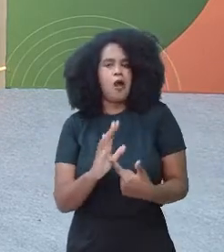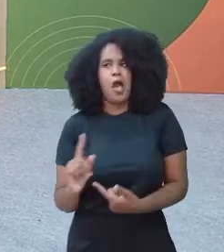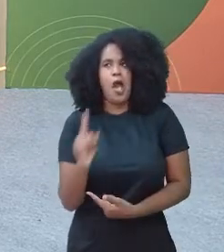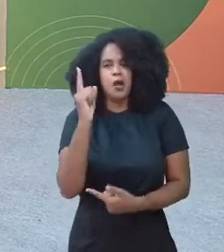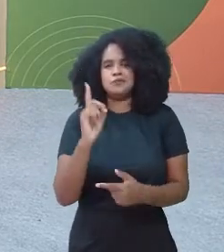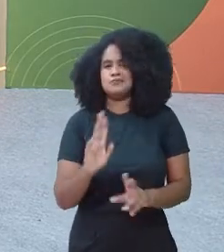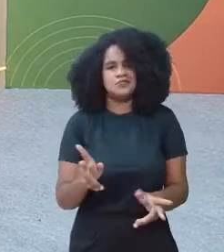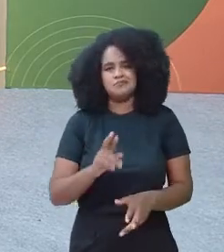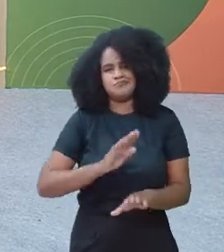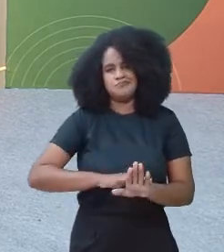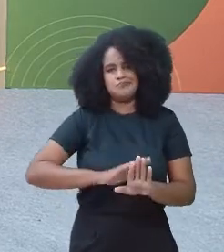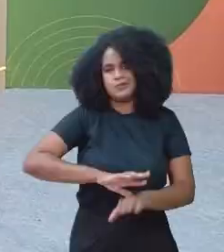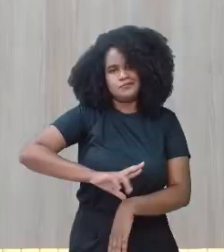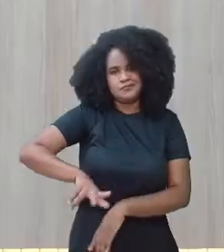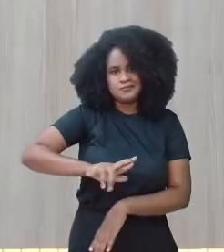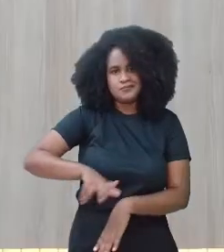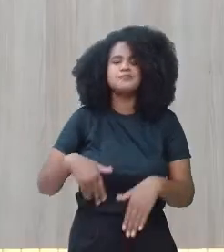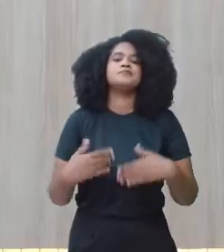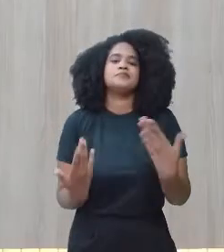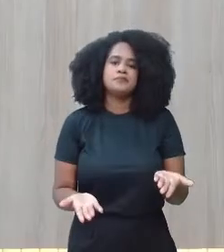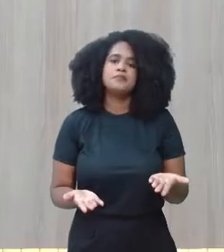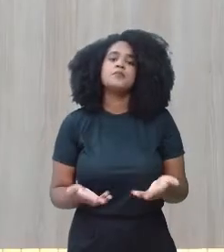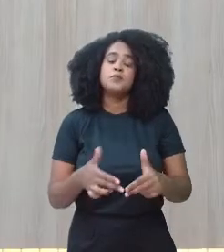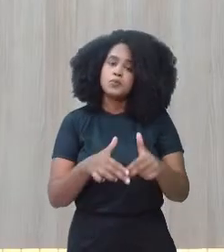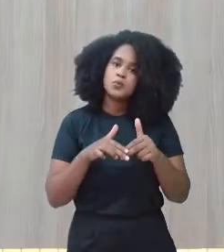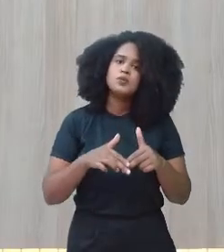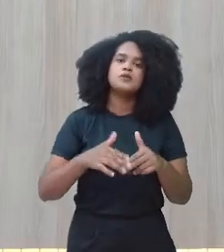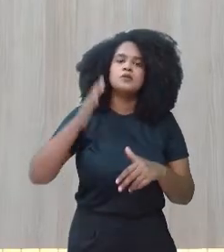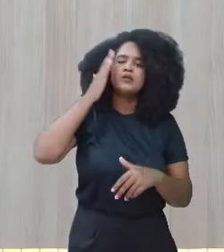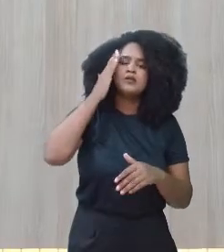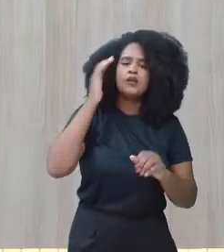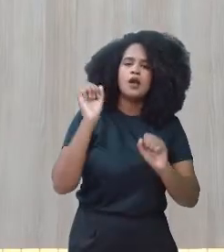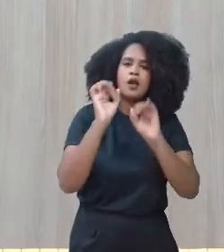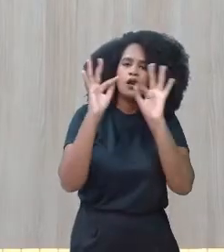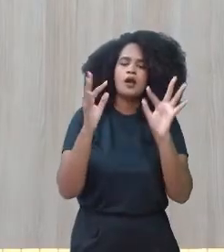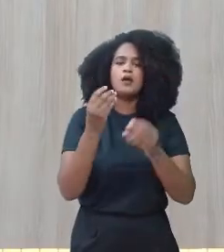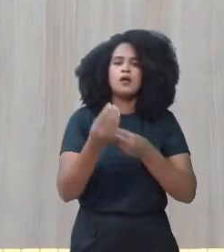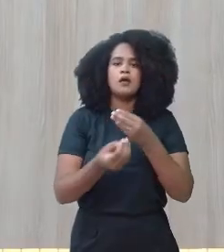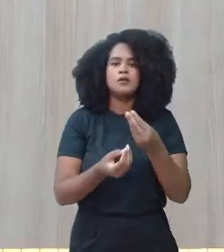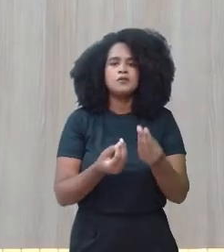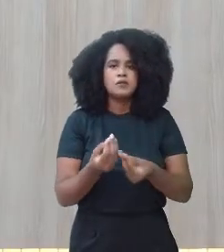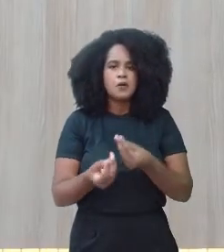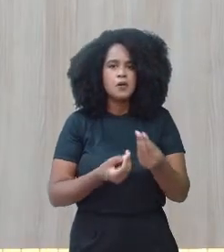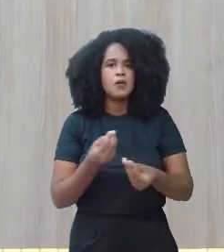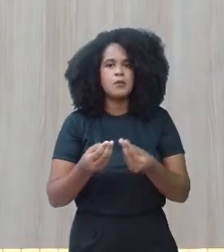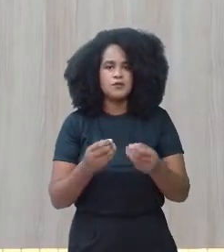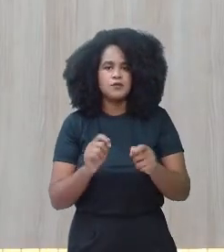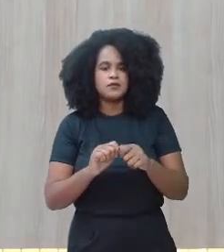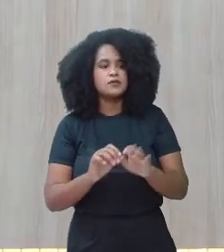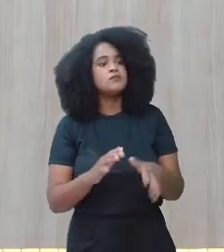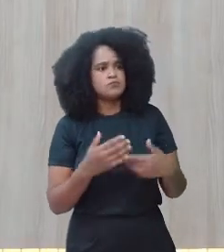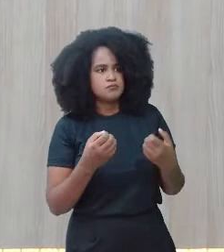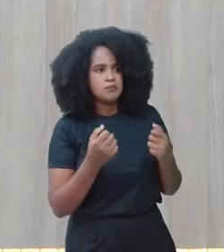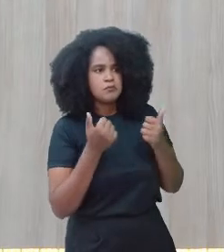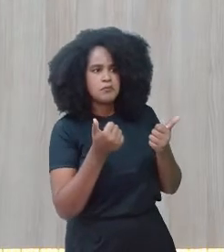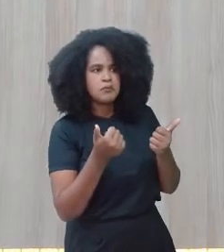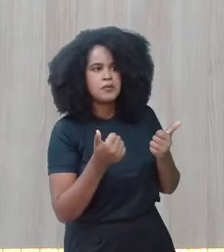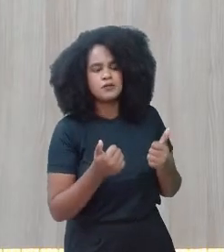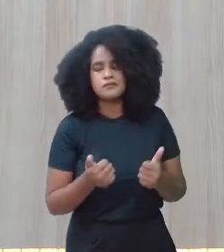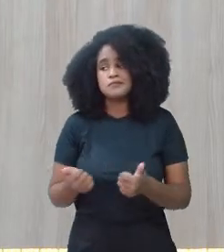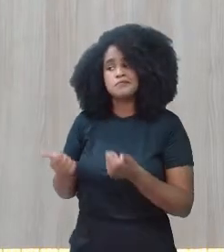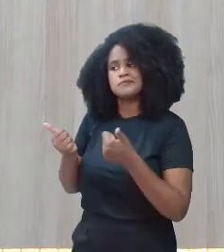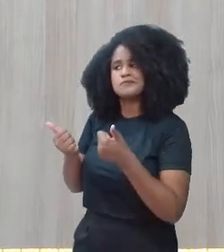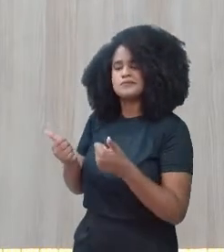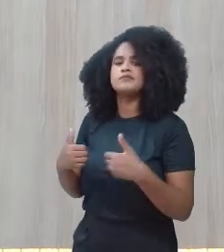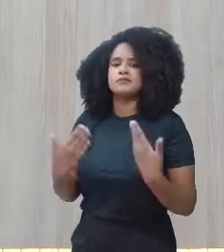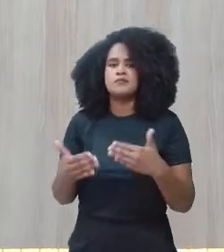gente? E aí a gente tem essa noção de comentar de novo. Nádia, tudo tranquilo por aí? Tranquilo, tranquilo. Tranquilo? Então, a gente vai seguindo,